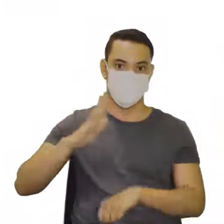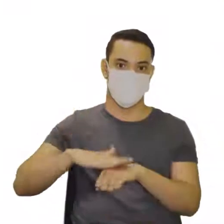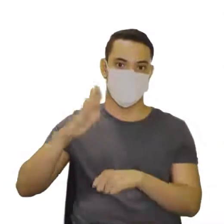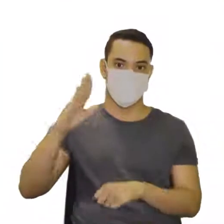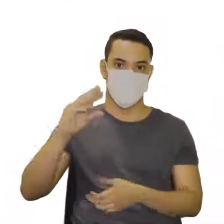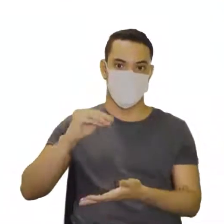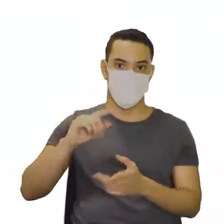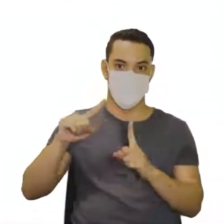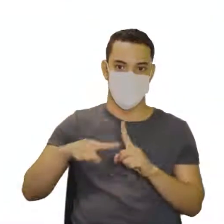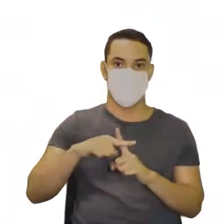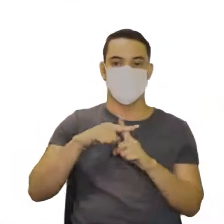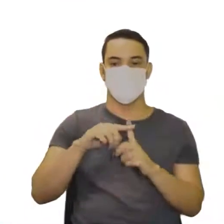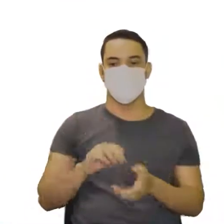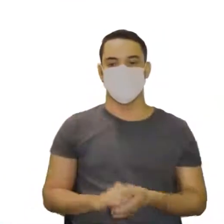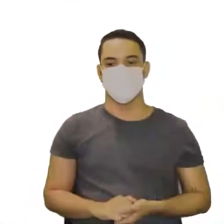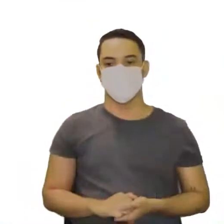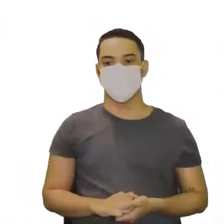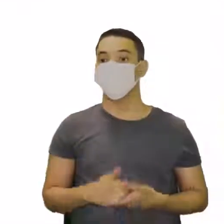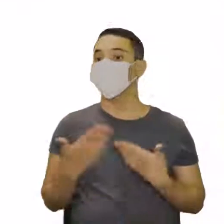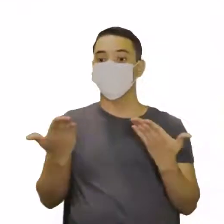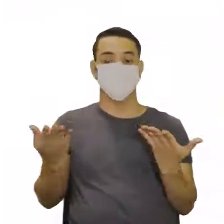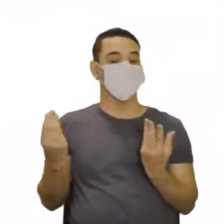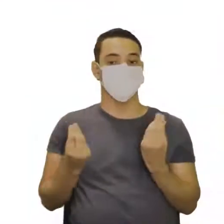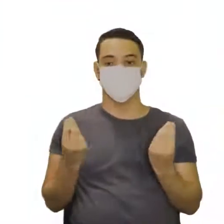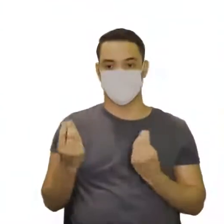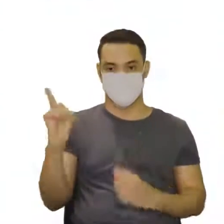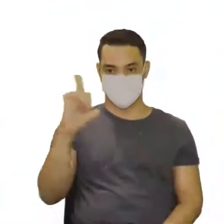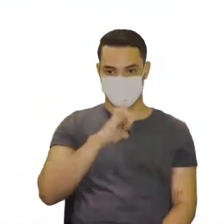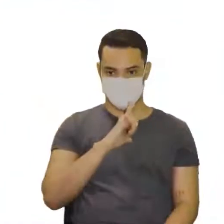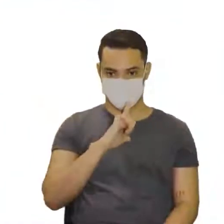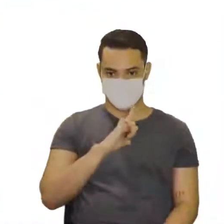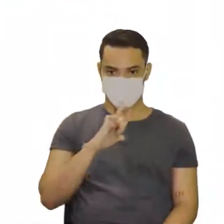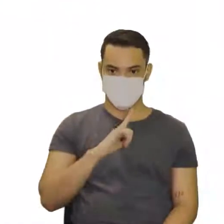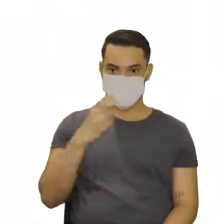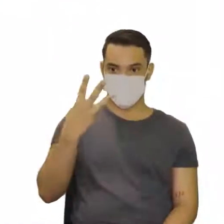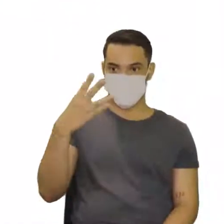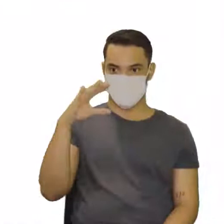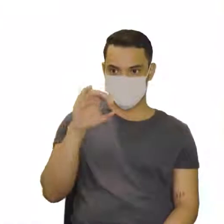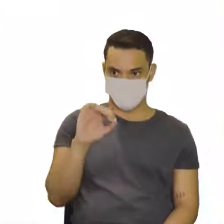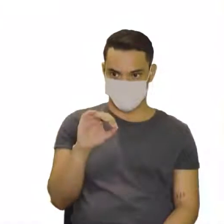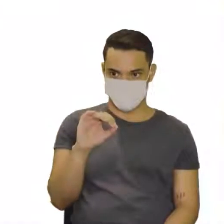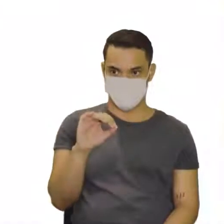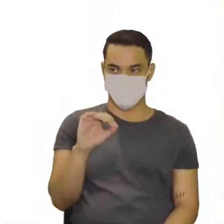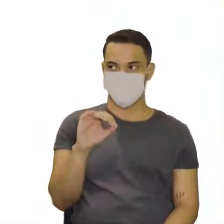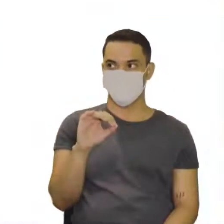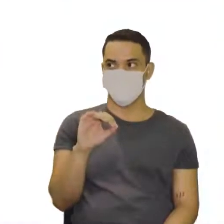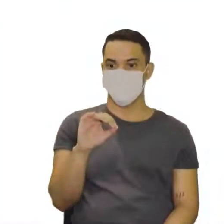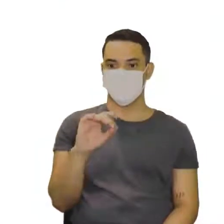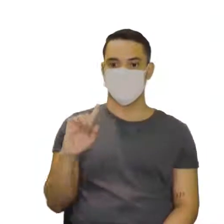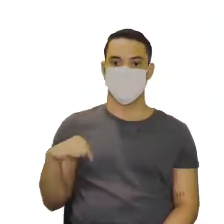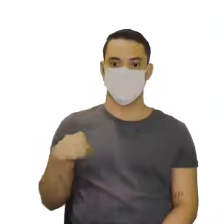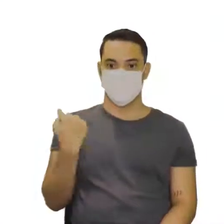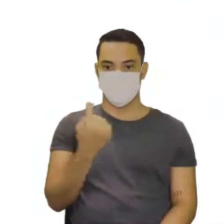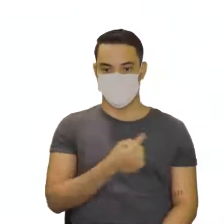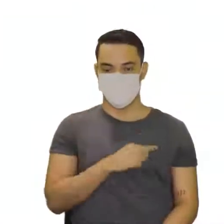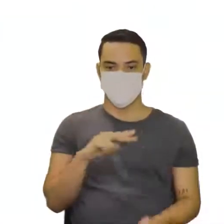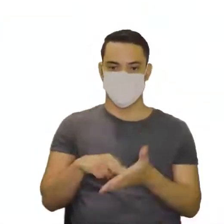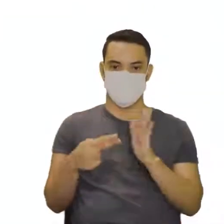tá? Então, aí, pessoal, vamos lá. Eu tenho 30, que é a nossa